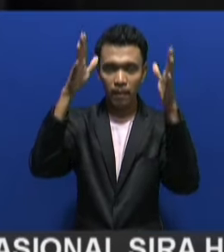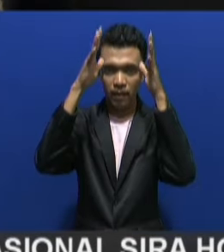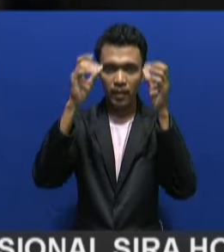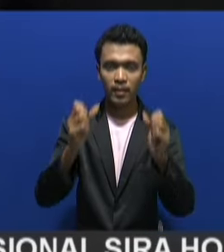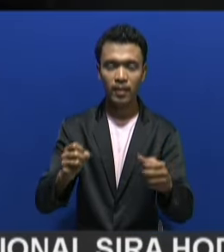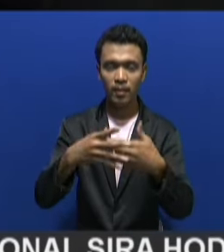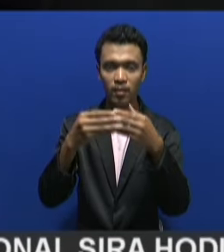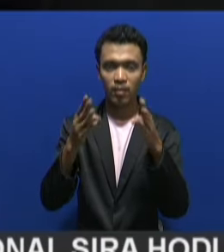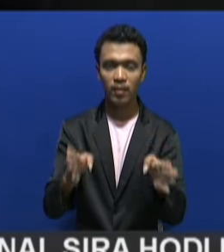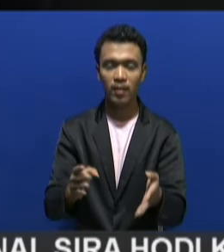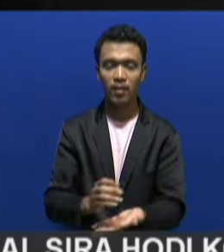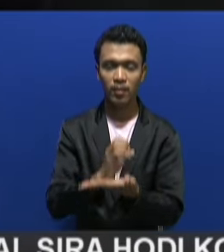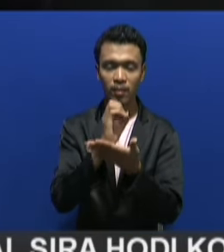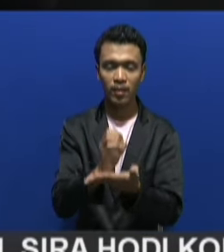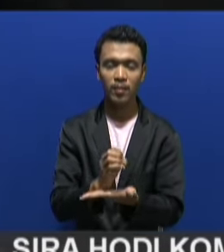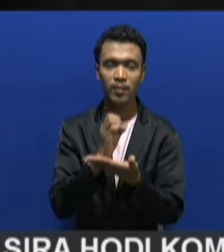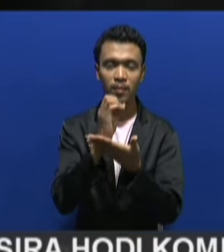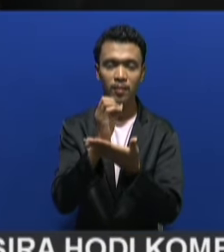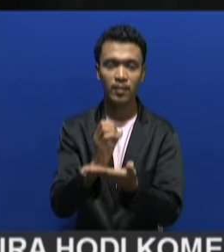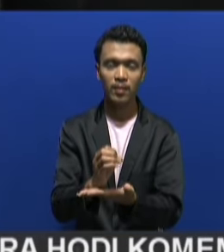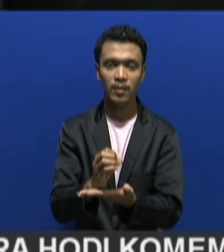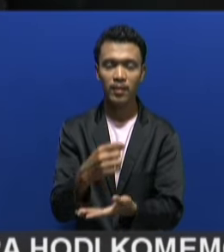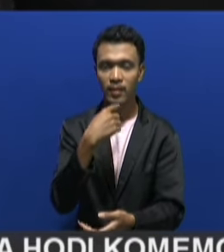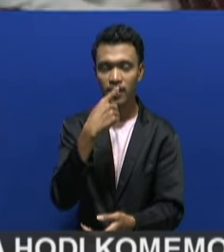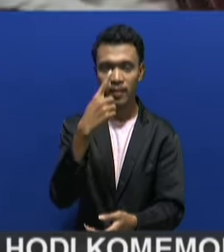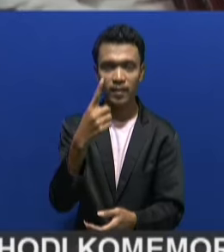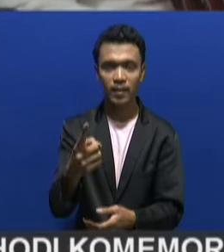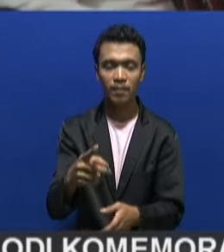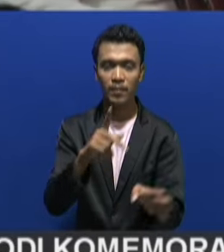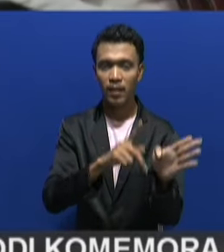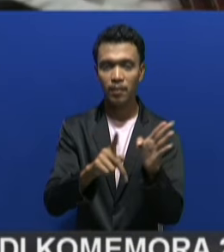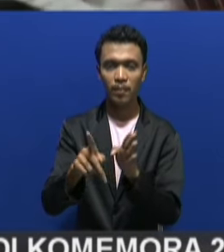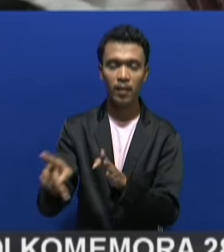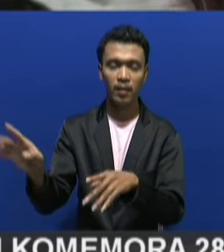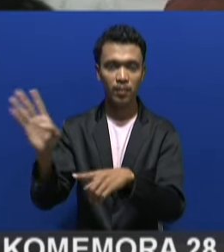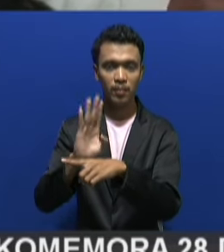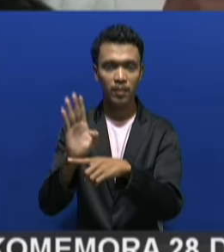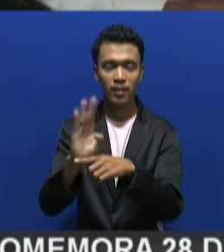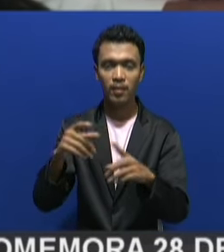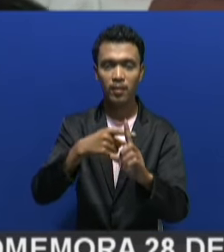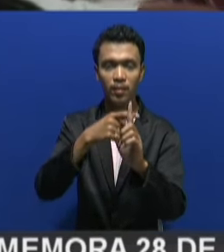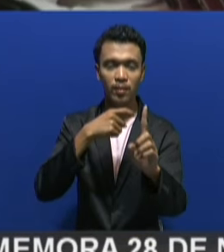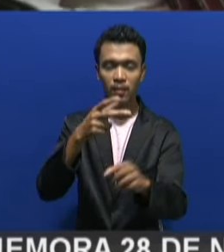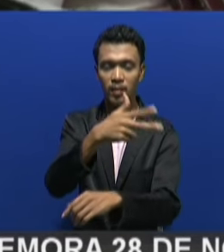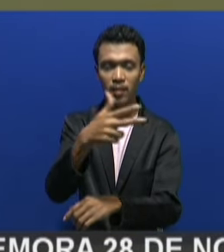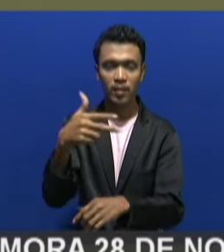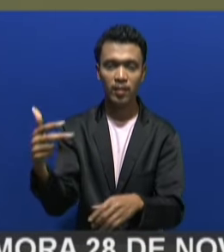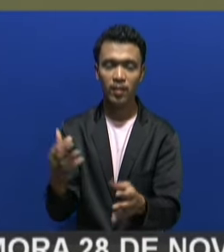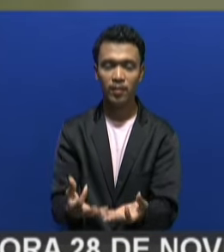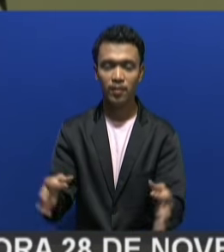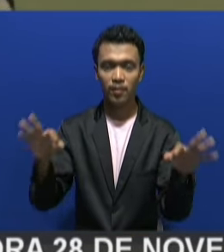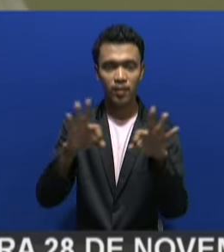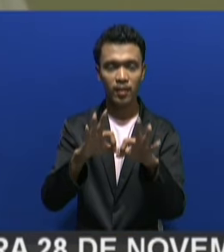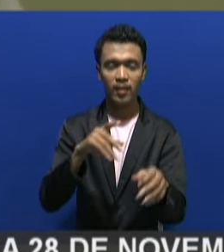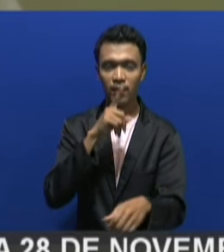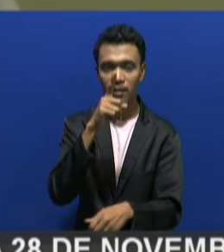Presidente Autoridade Rewa Rogério Tiago Lobato considera plano investimento husi Indonesia ne importante